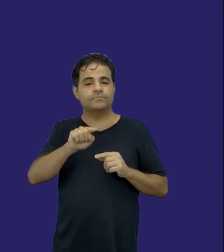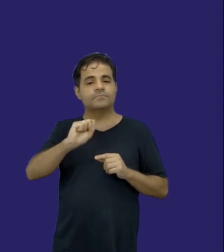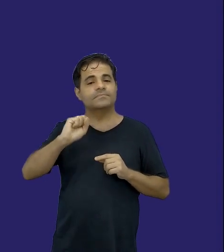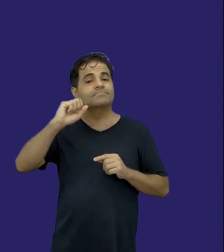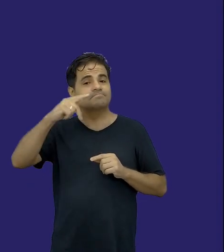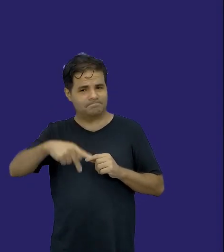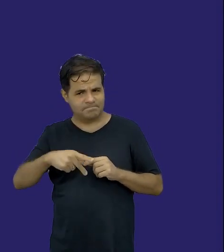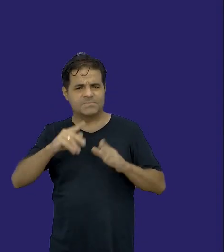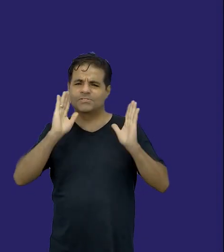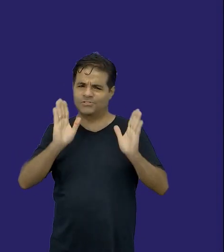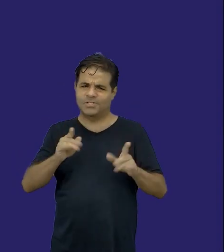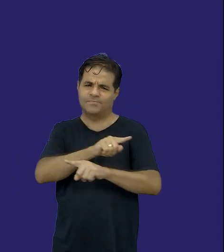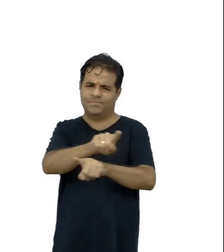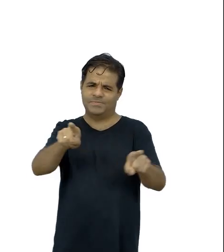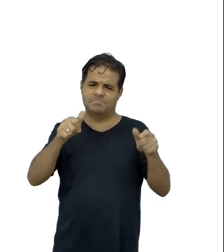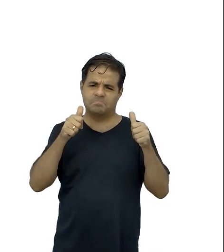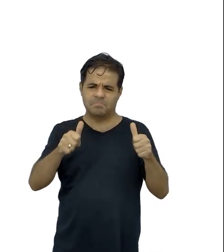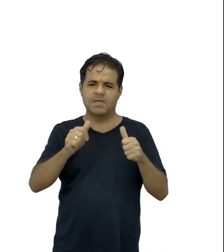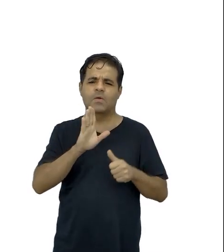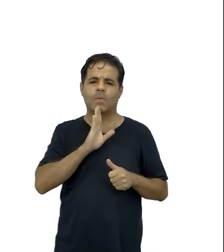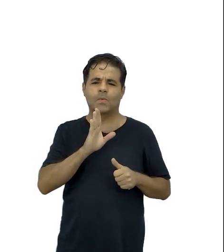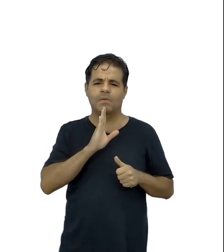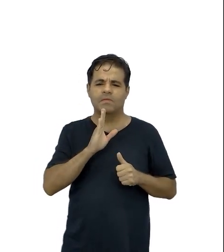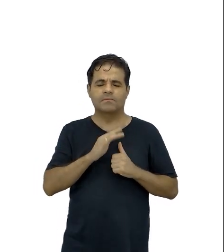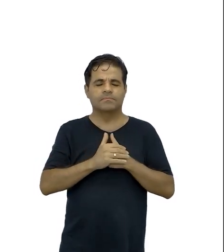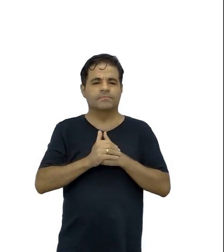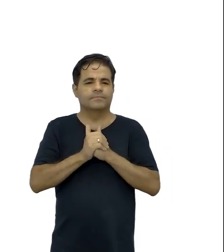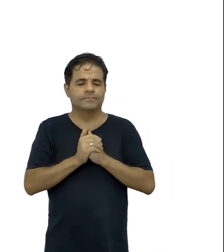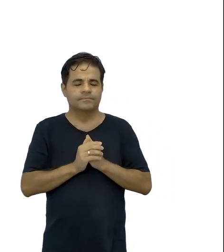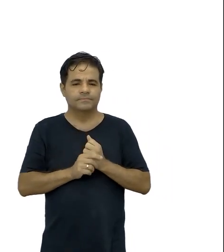.educacau.sp, vocês já conhecem.